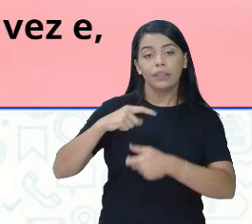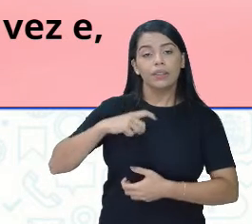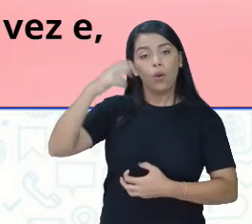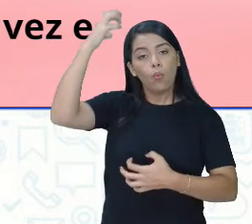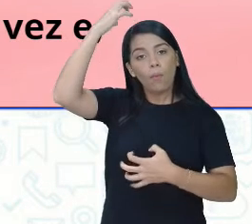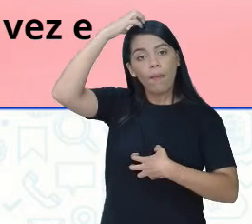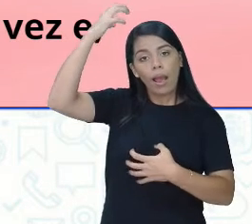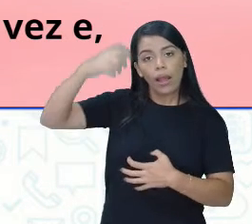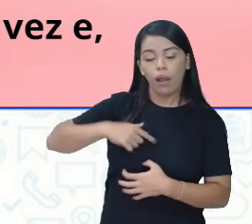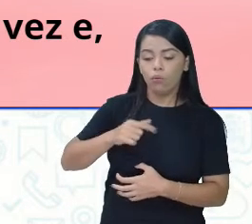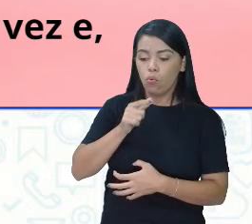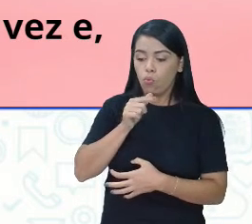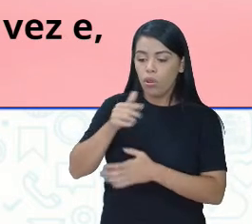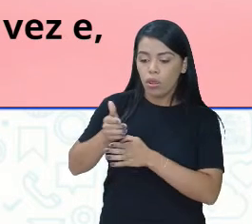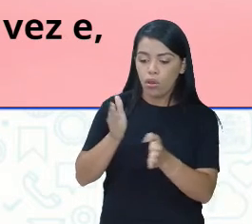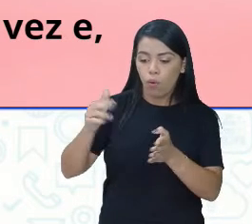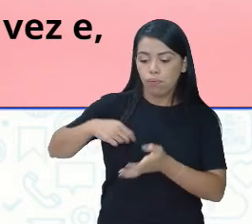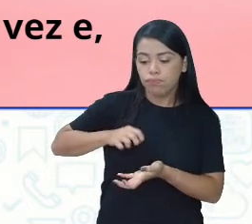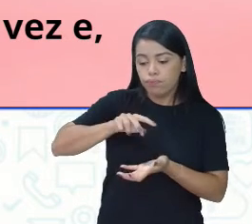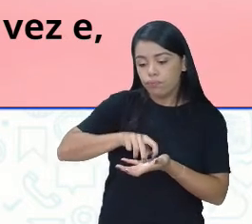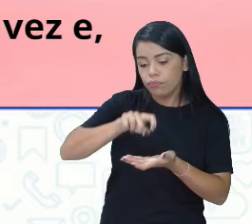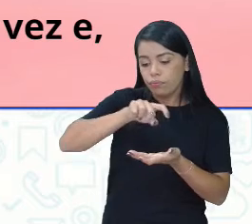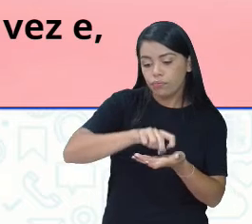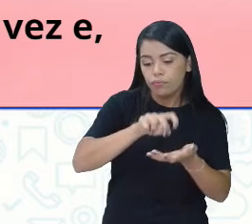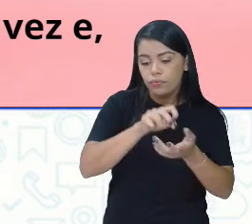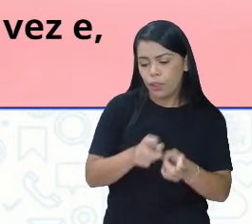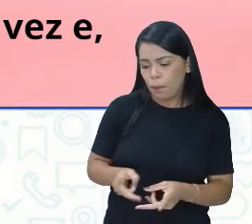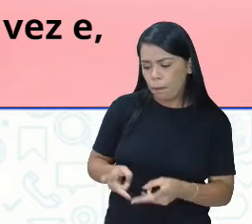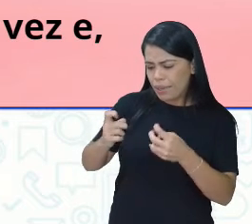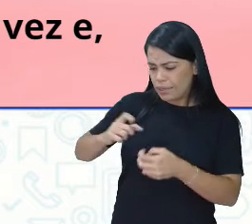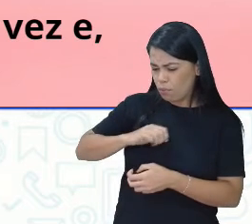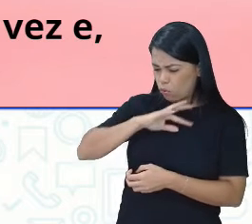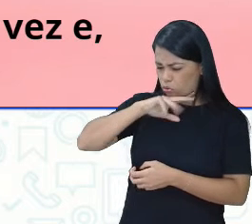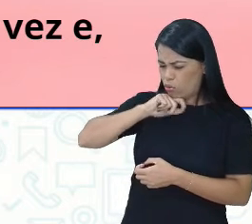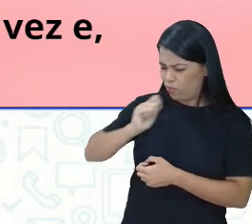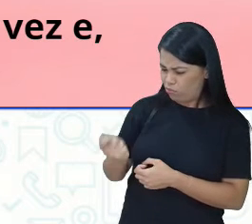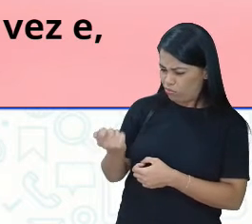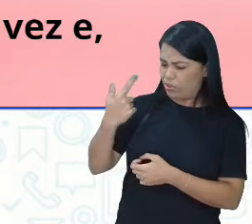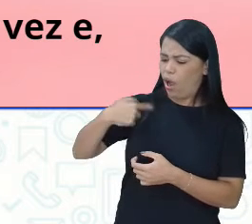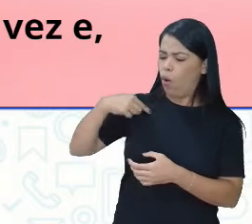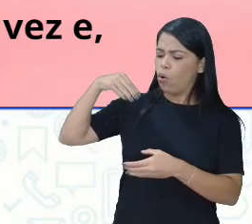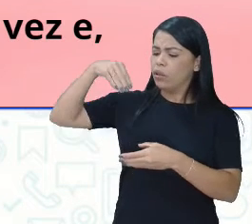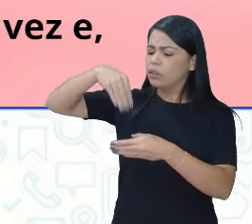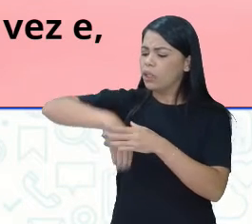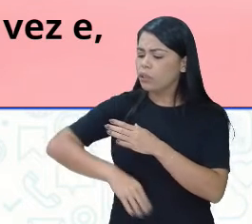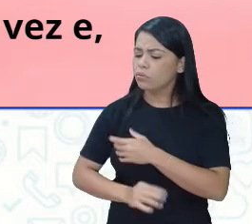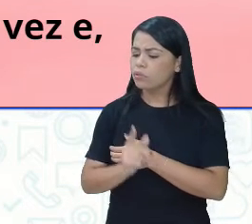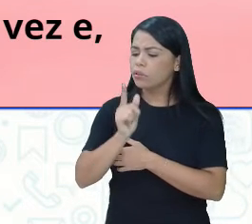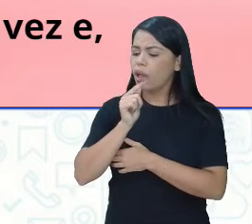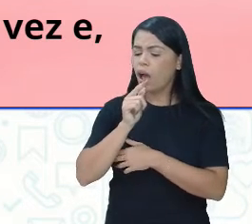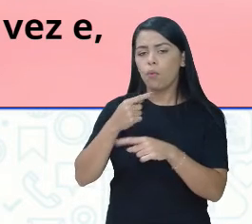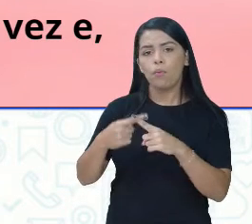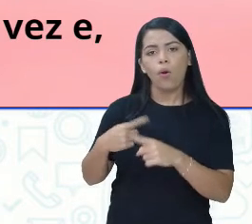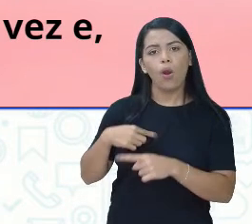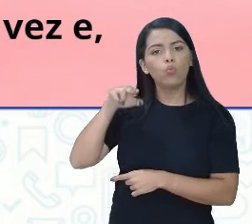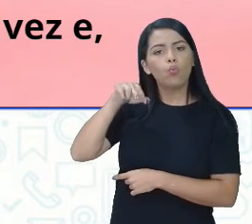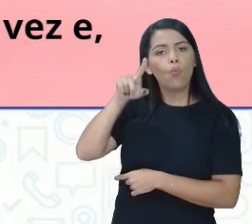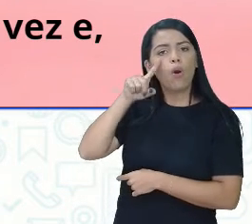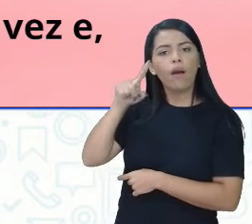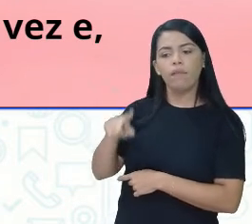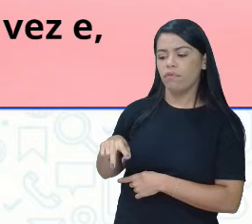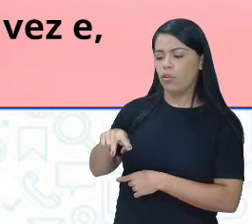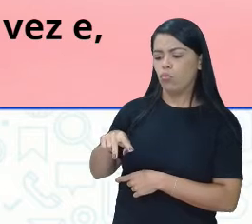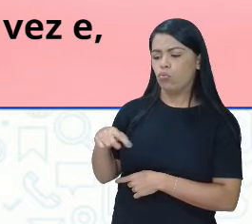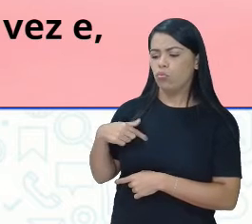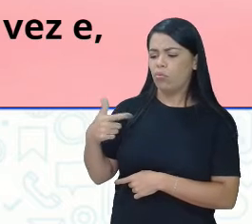quando percebeu que um bicho estranho estava dentro da água. Mas, como o macaco nunca tinha visto um peixe, pensou que aquele bicho estava